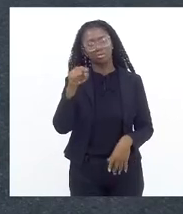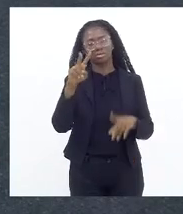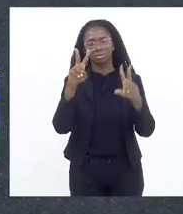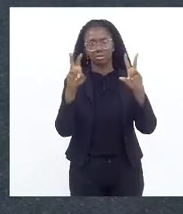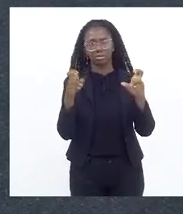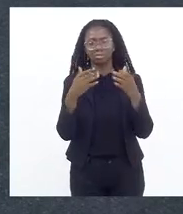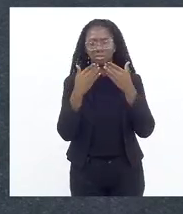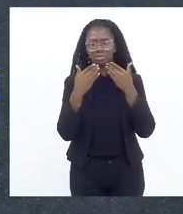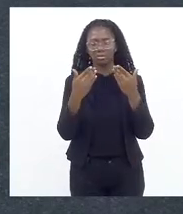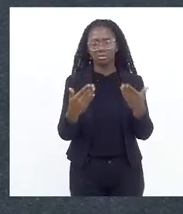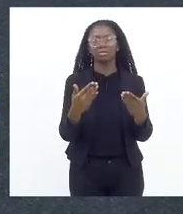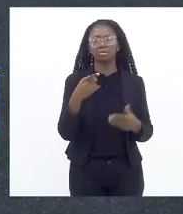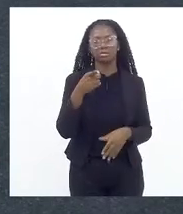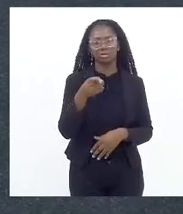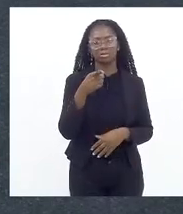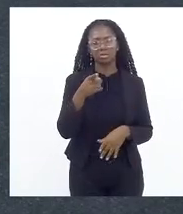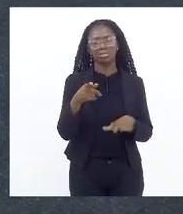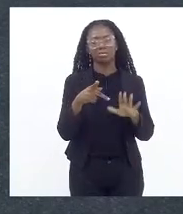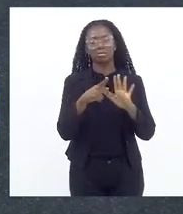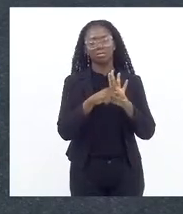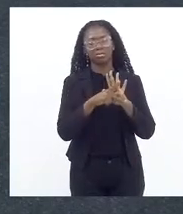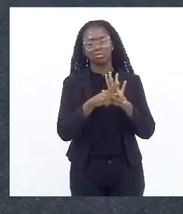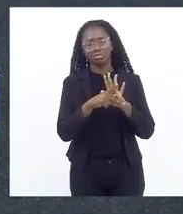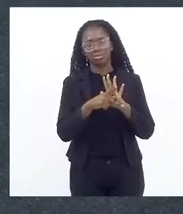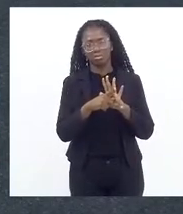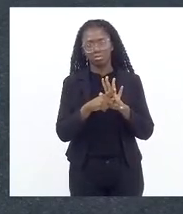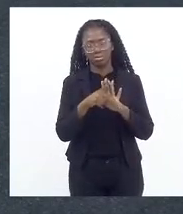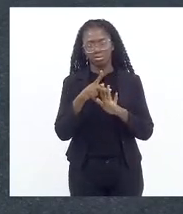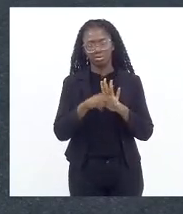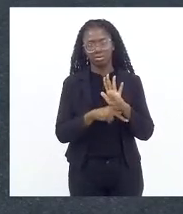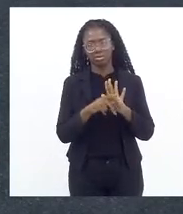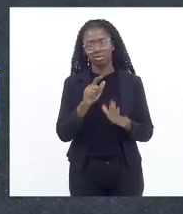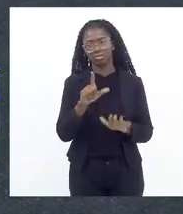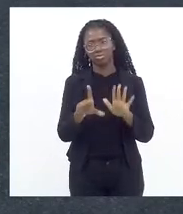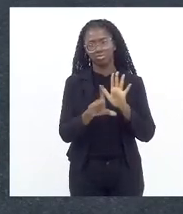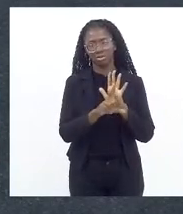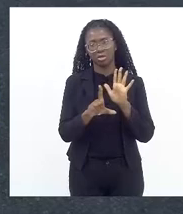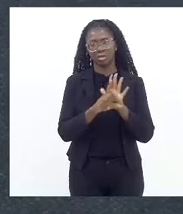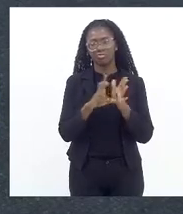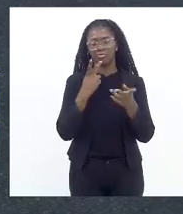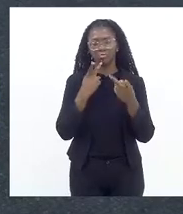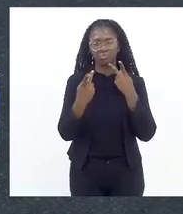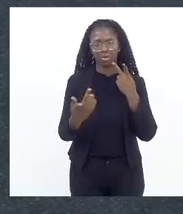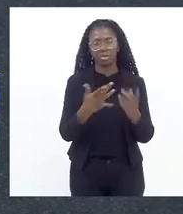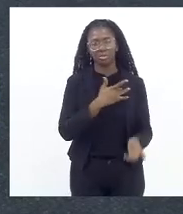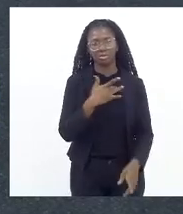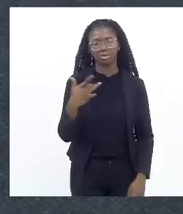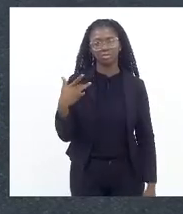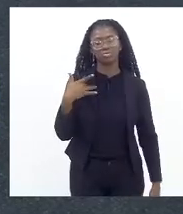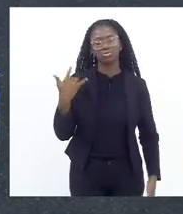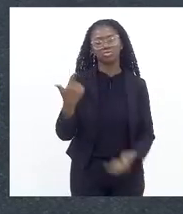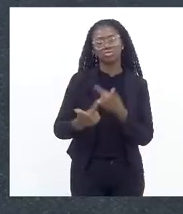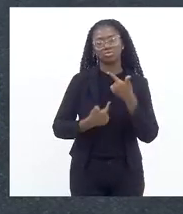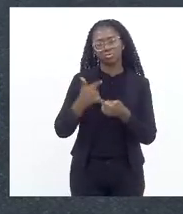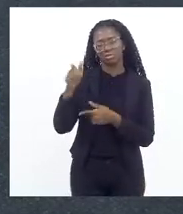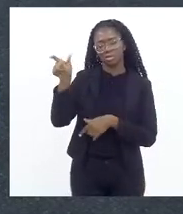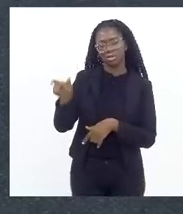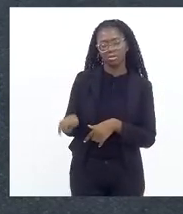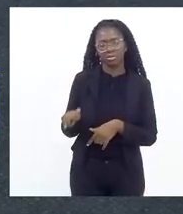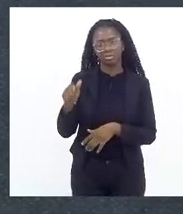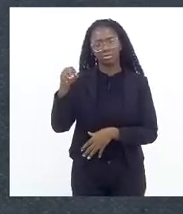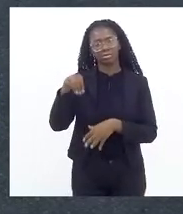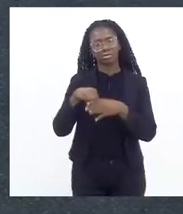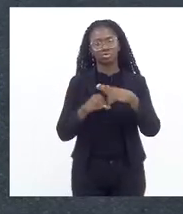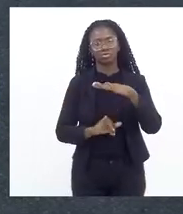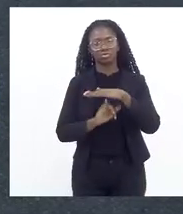nós apresentamos um projeto de lei que trata da saúde do trabalhador em instituições de segurança pública e